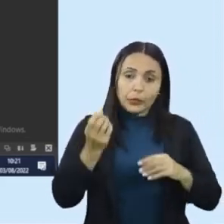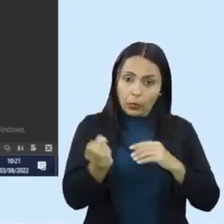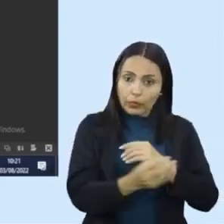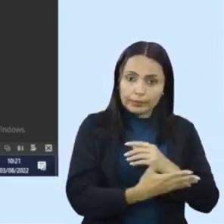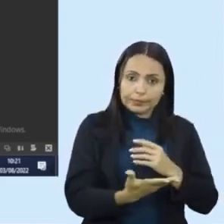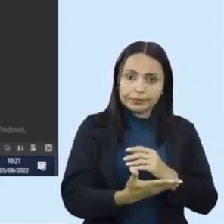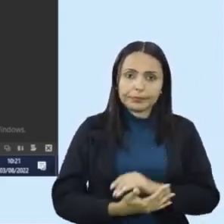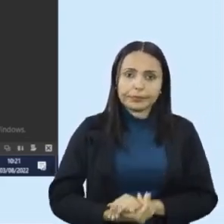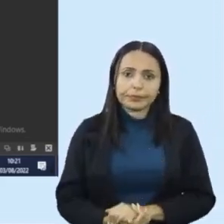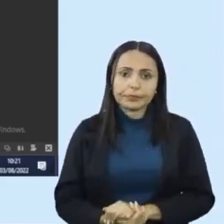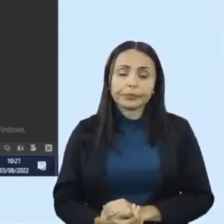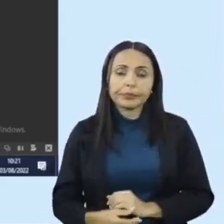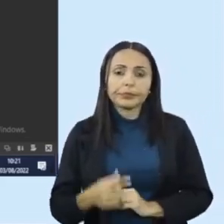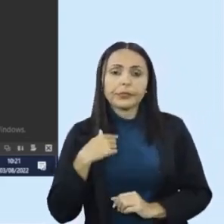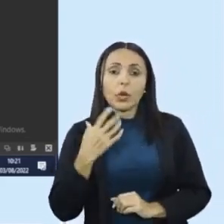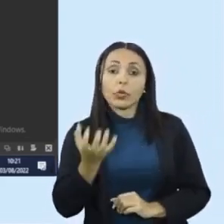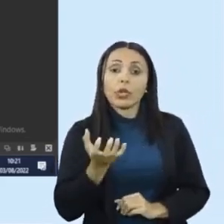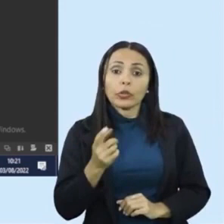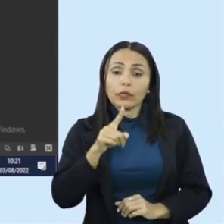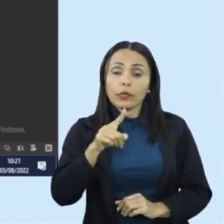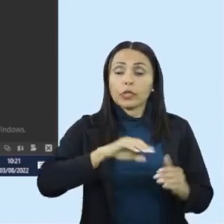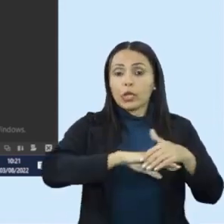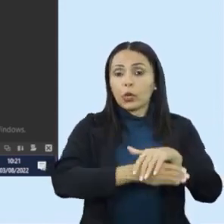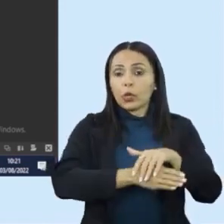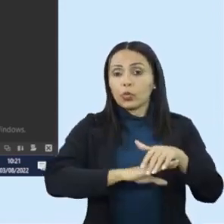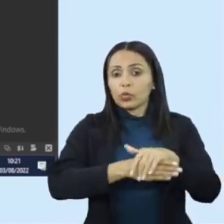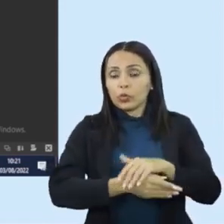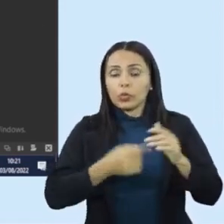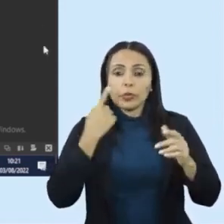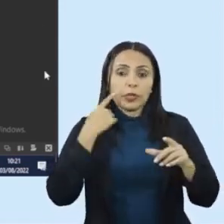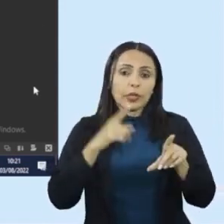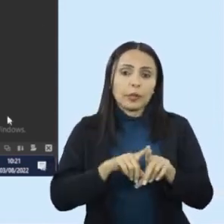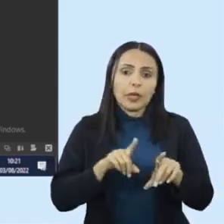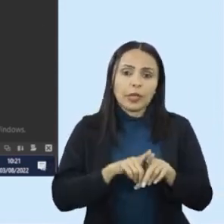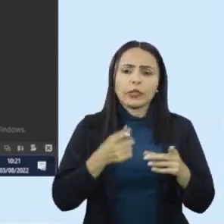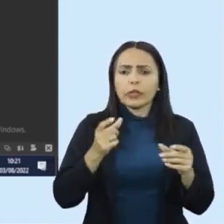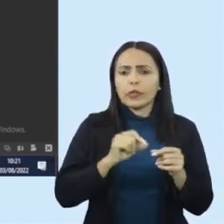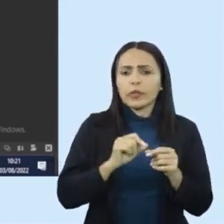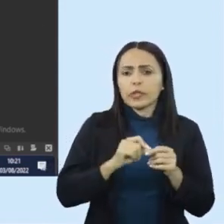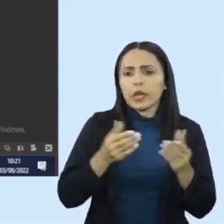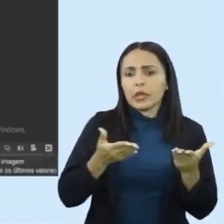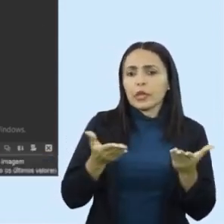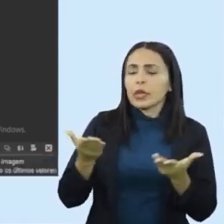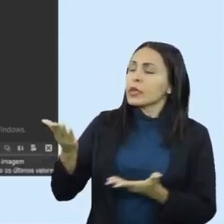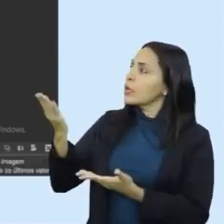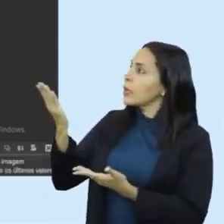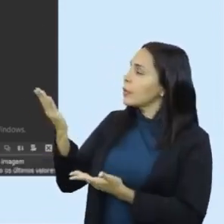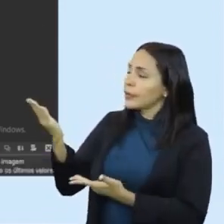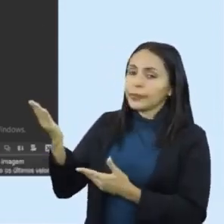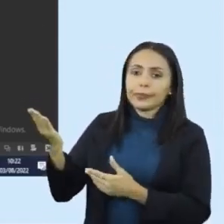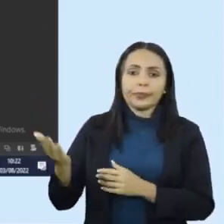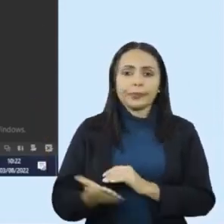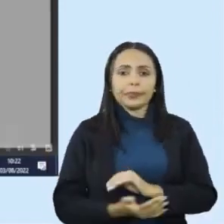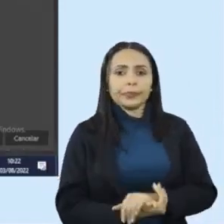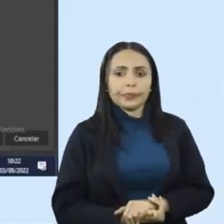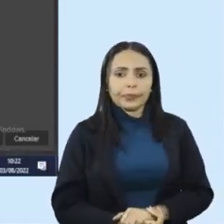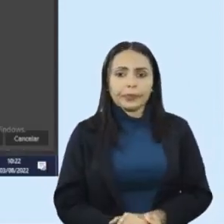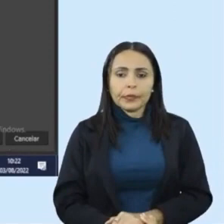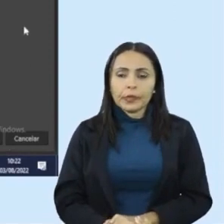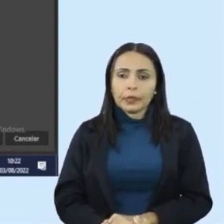nova camada. Mas eu quero que vocês se habituem à caixa de diálogo, então a gente vai fazer isso aqui mesmo, em criar uma nova